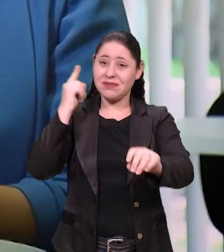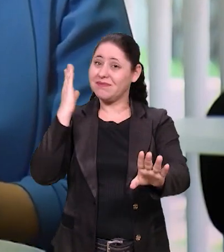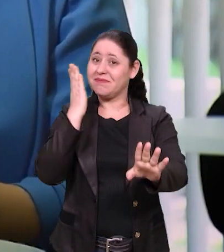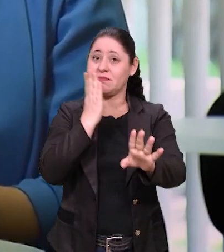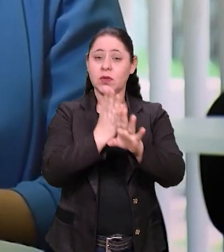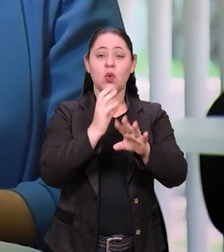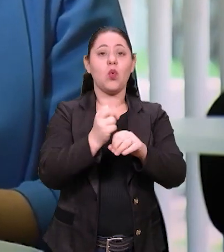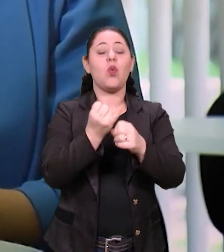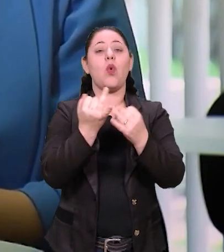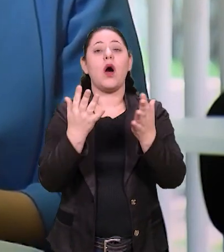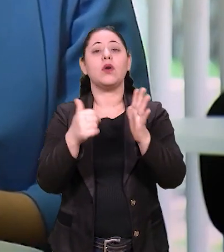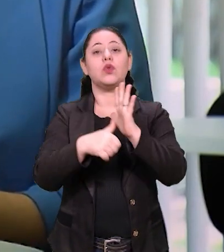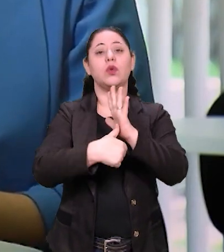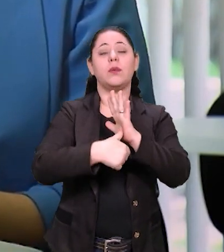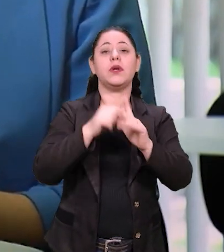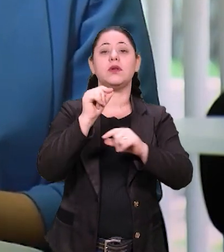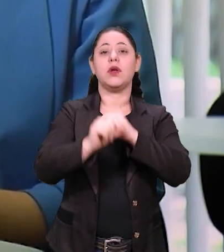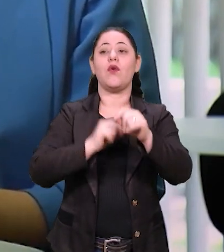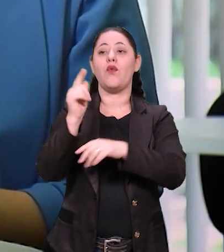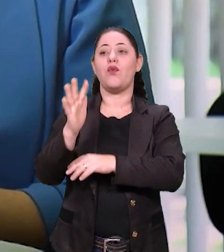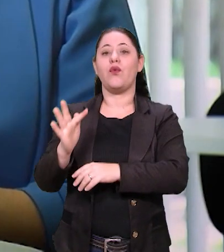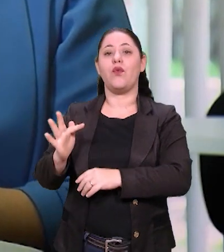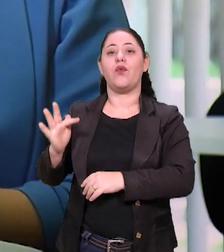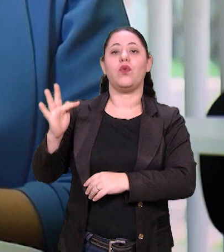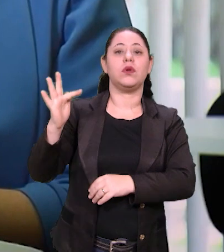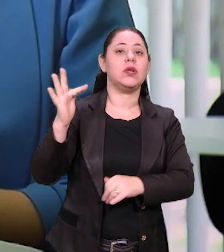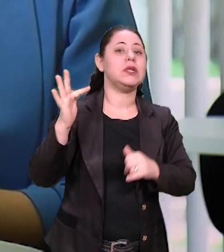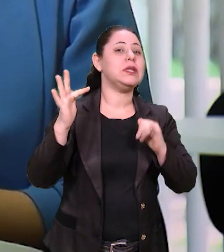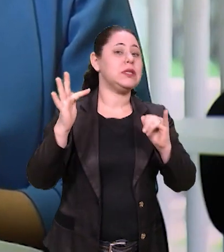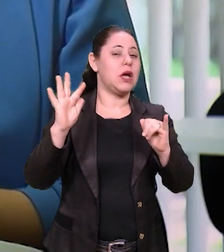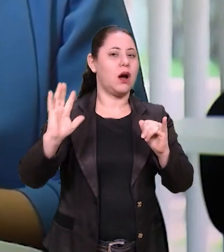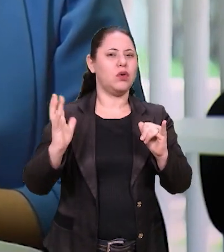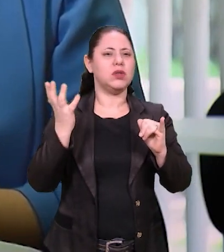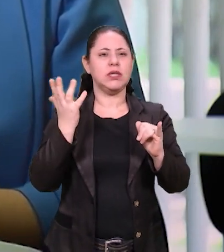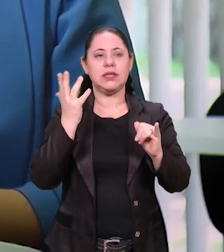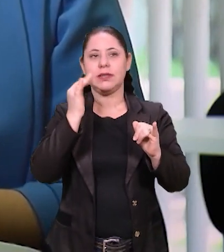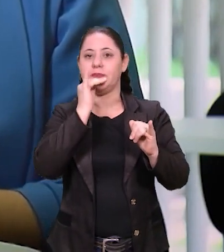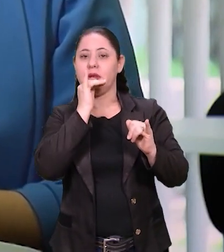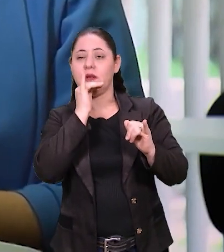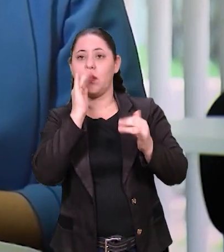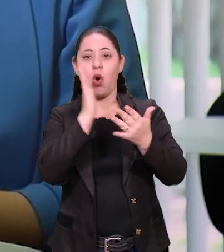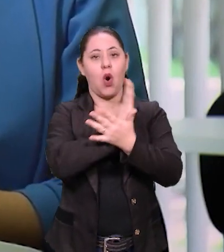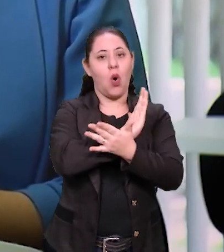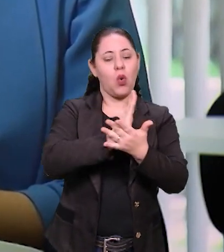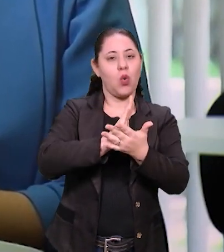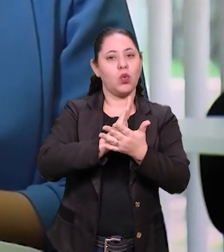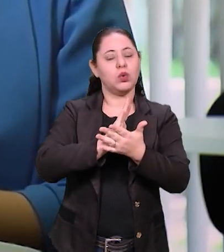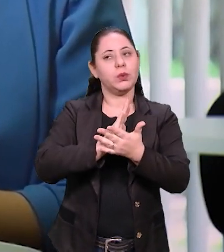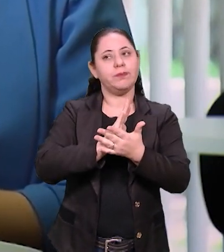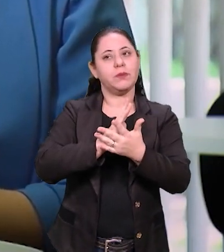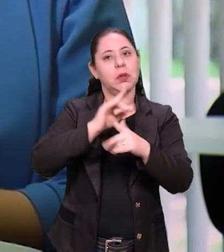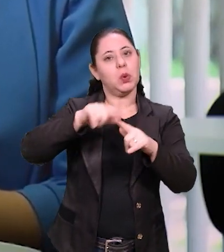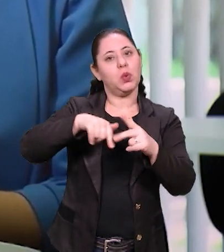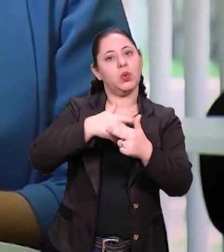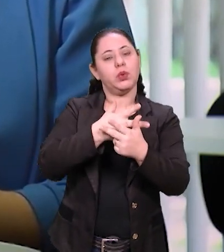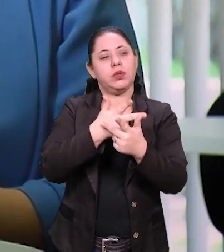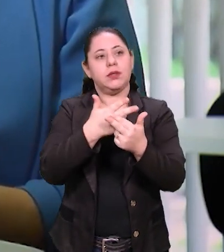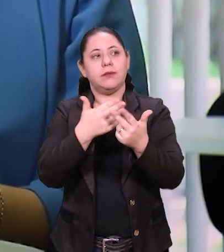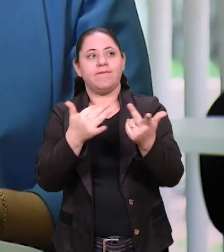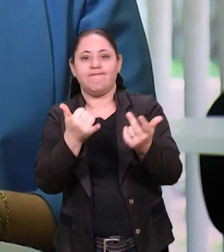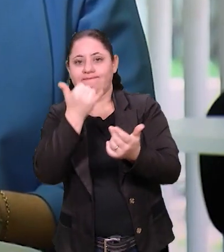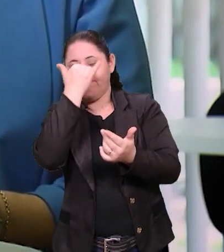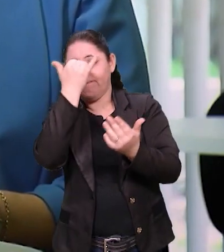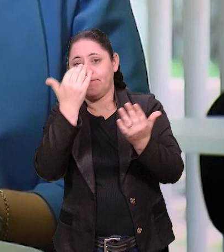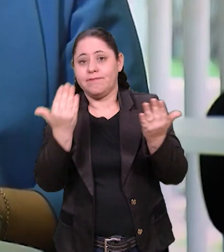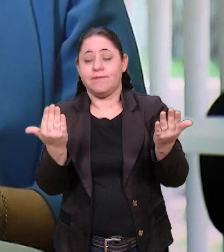que futuramente, caso ocorra algum imprevisto, alguma situação indevida,